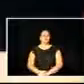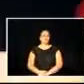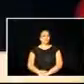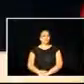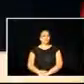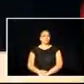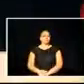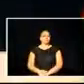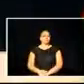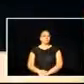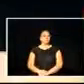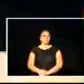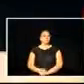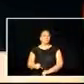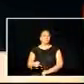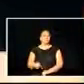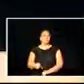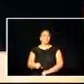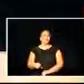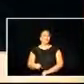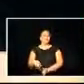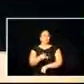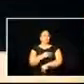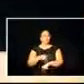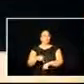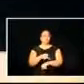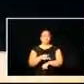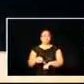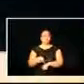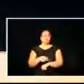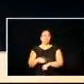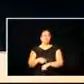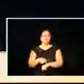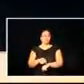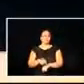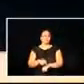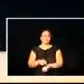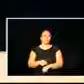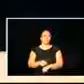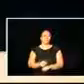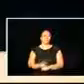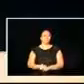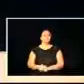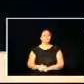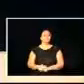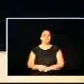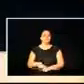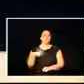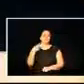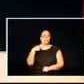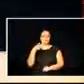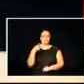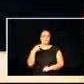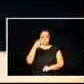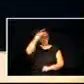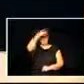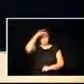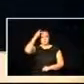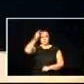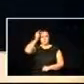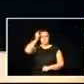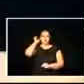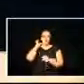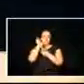relação à necessidade do prefeito apresentar manifesto em relação à origem